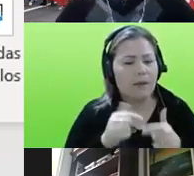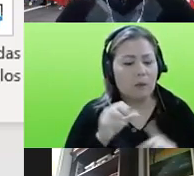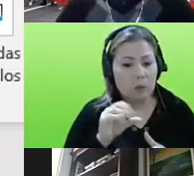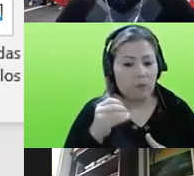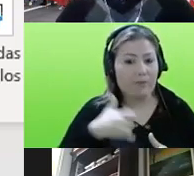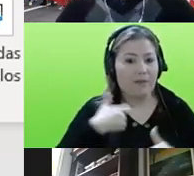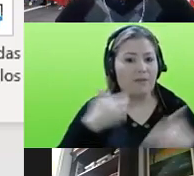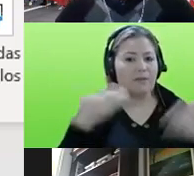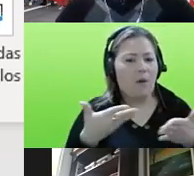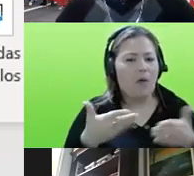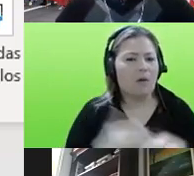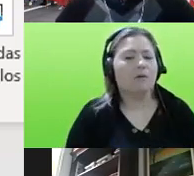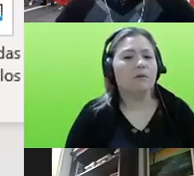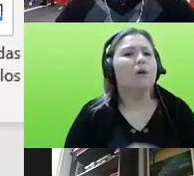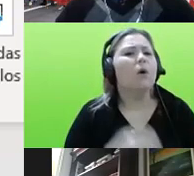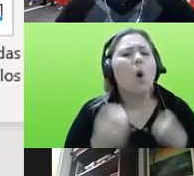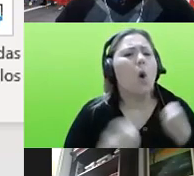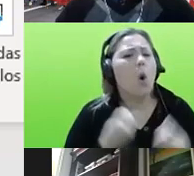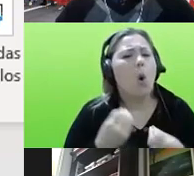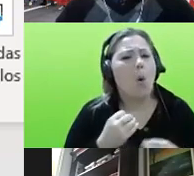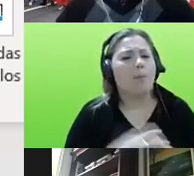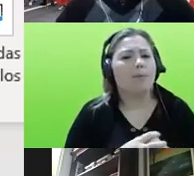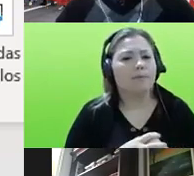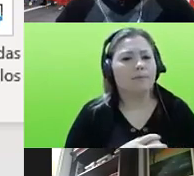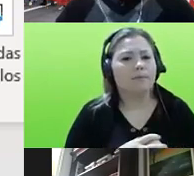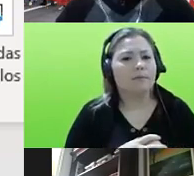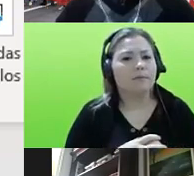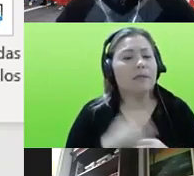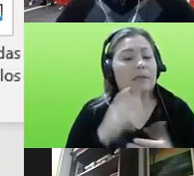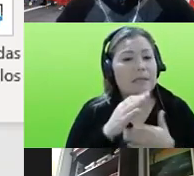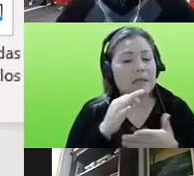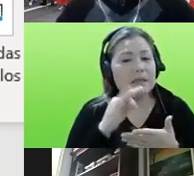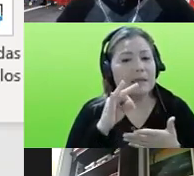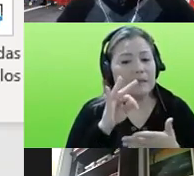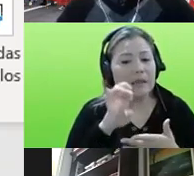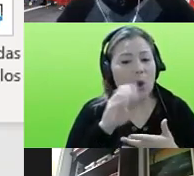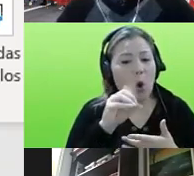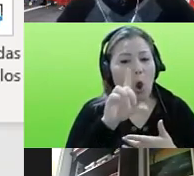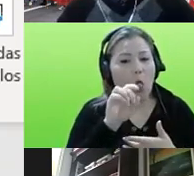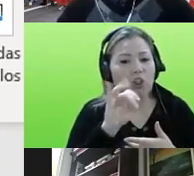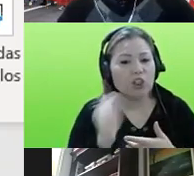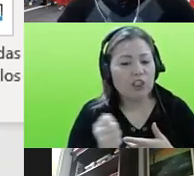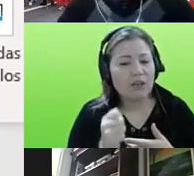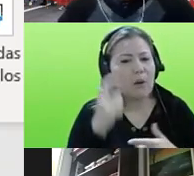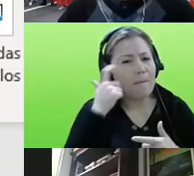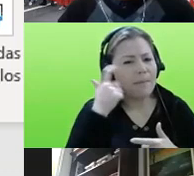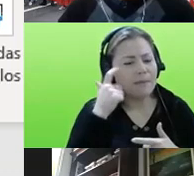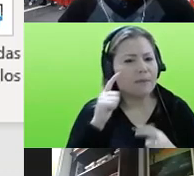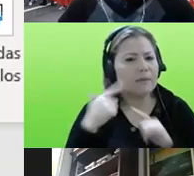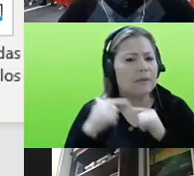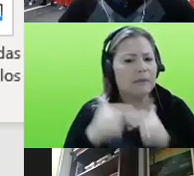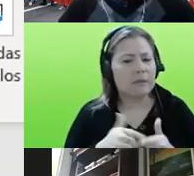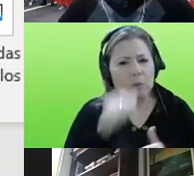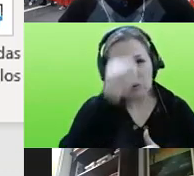idade, como é que a teologia e o pensamento da tradição judaico-cristã